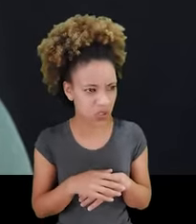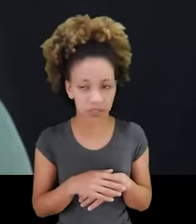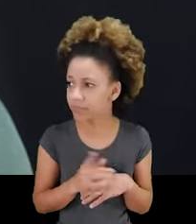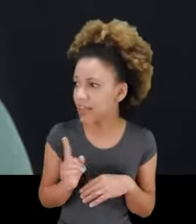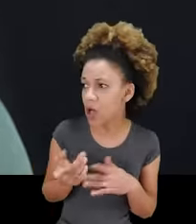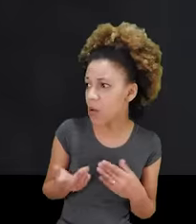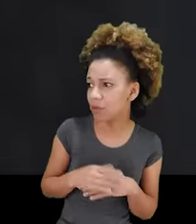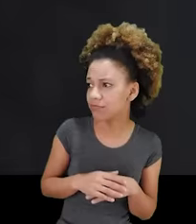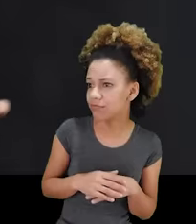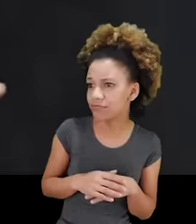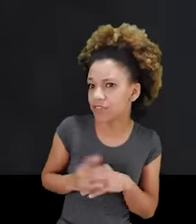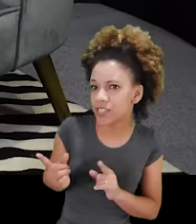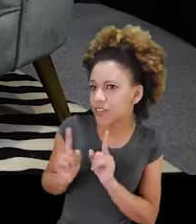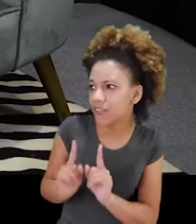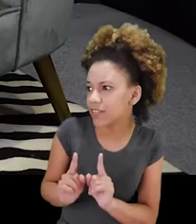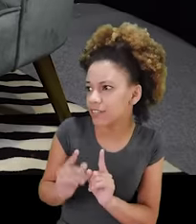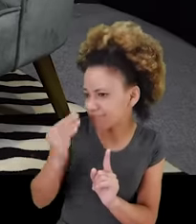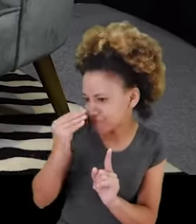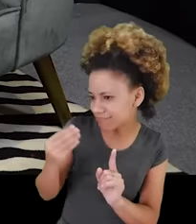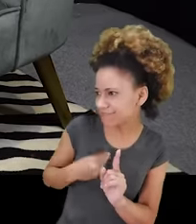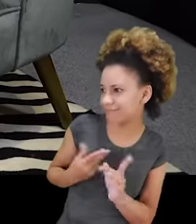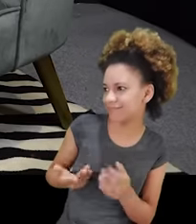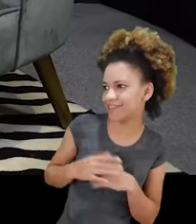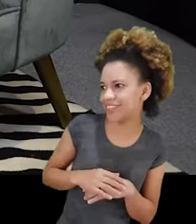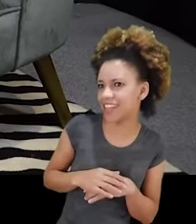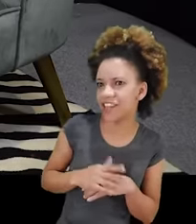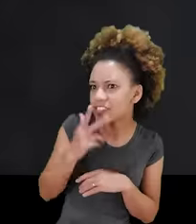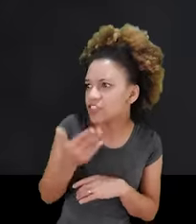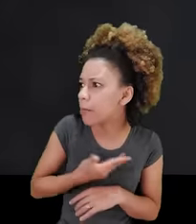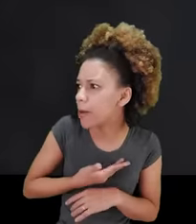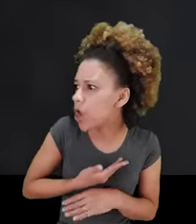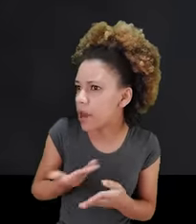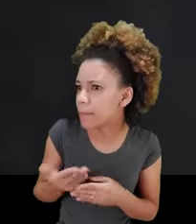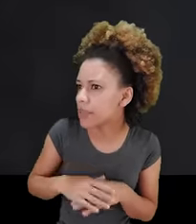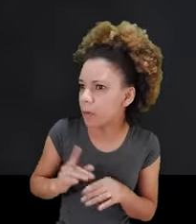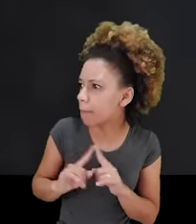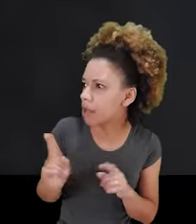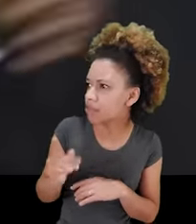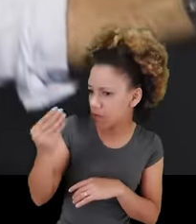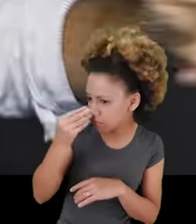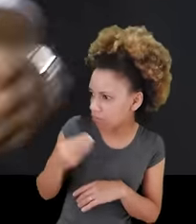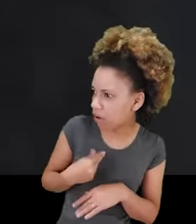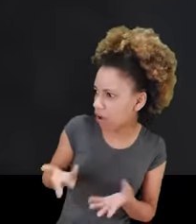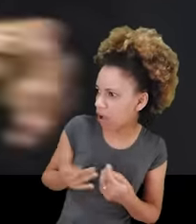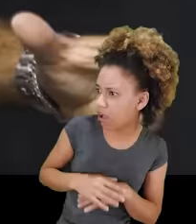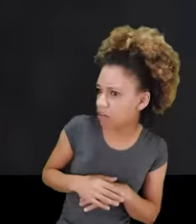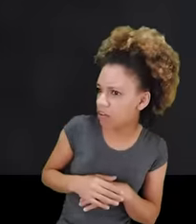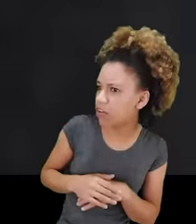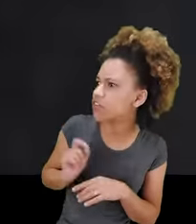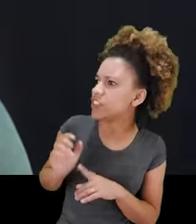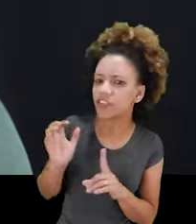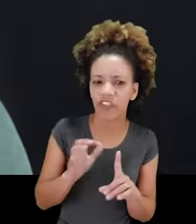E você está apaixonado. Ele é muito bom amigo. Está achando que é a melhor amigo. Ele é muito bom amigo, nós divertimos muito, vocês são muito, não é,